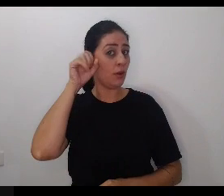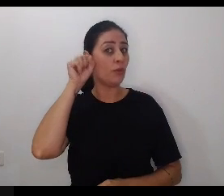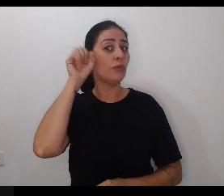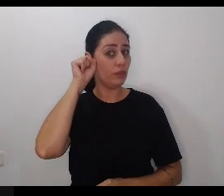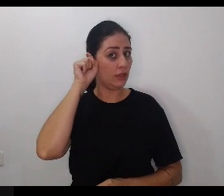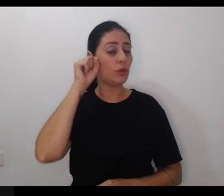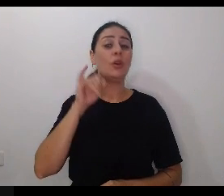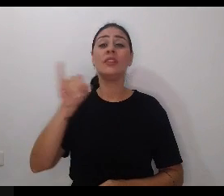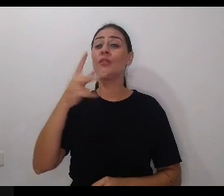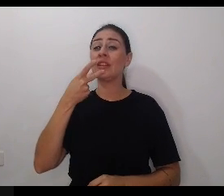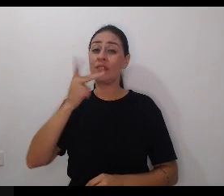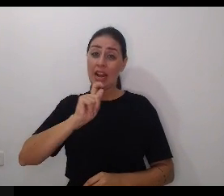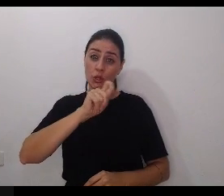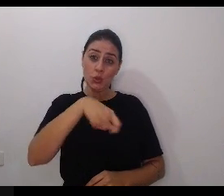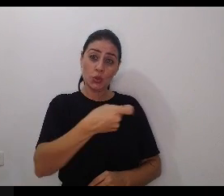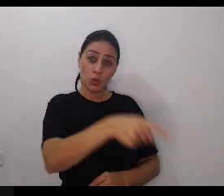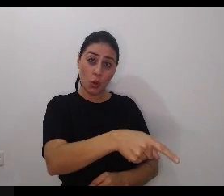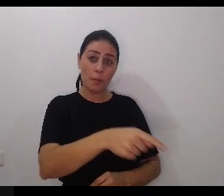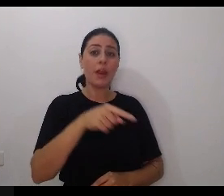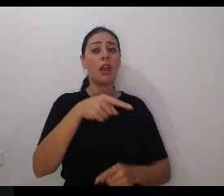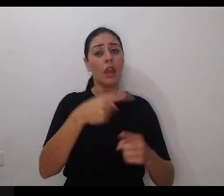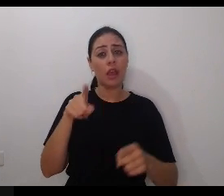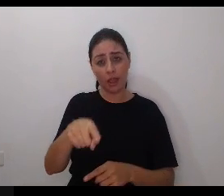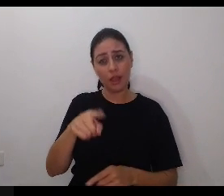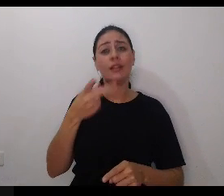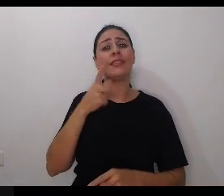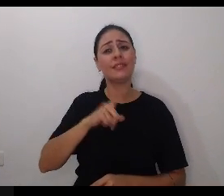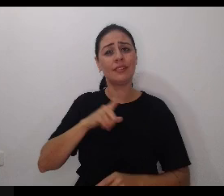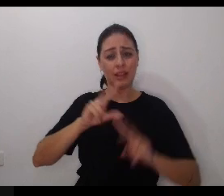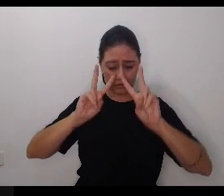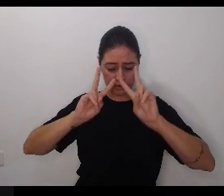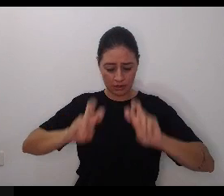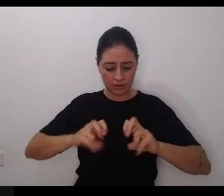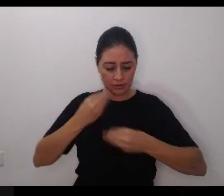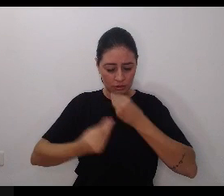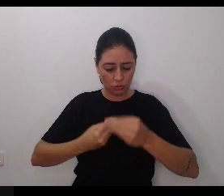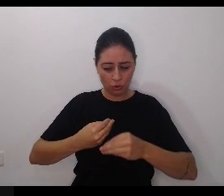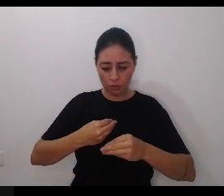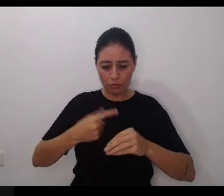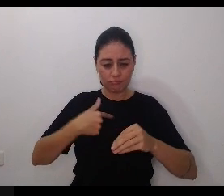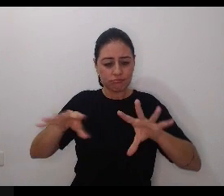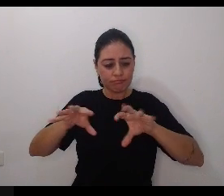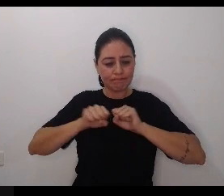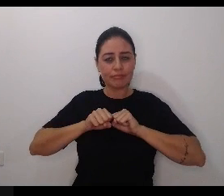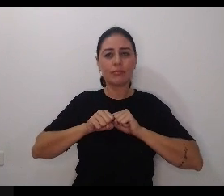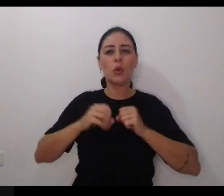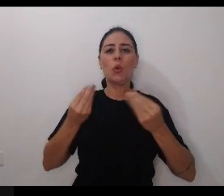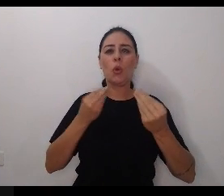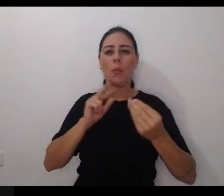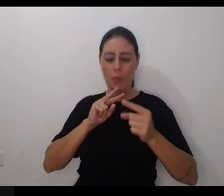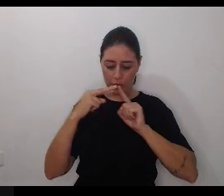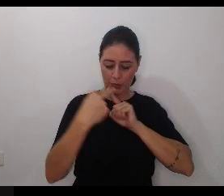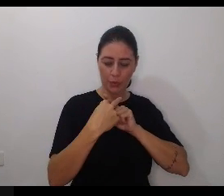né? E a gente precisa cuidar muito com o que a gente fala sobre a criança e principalmente na frente da criança, né? Porque a criança está escutando. E a